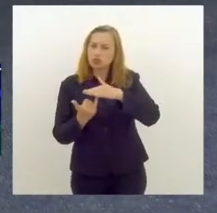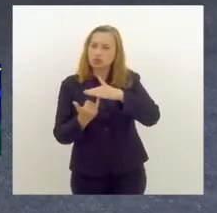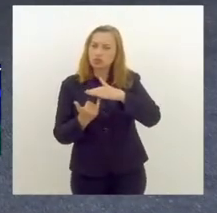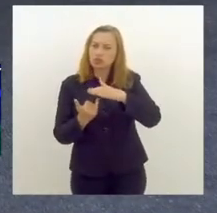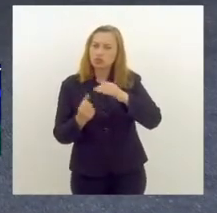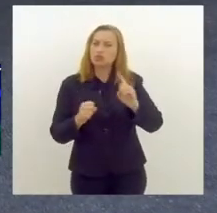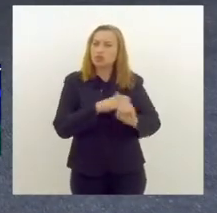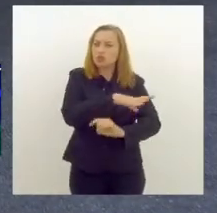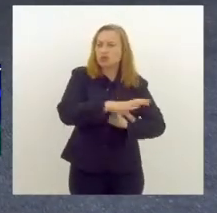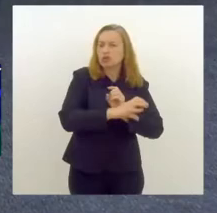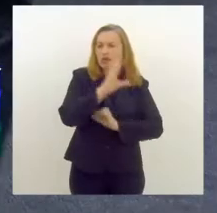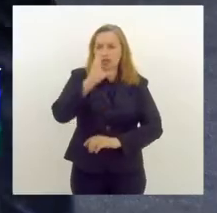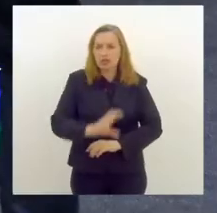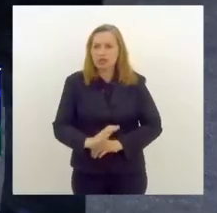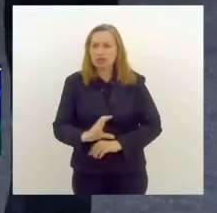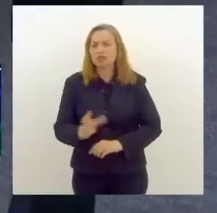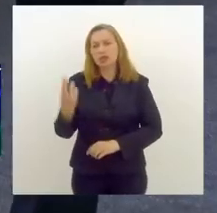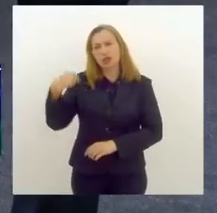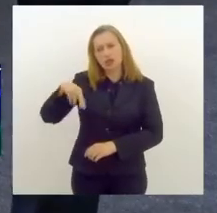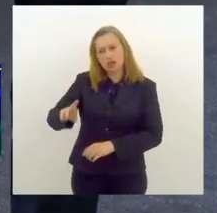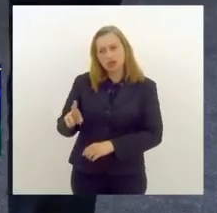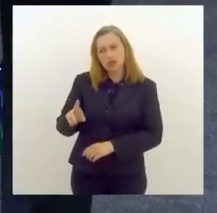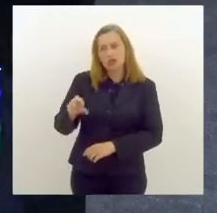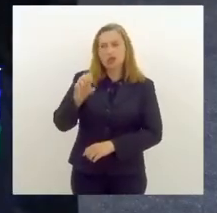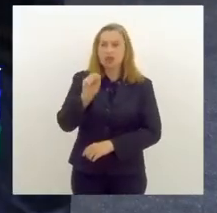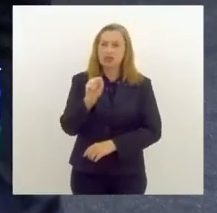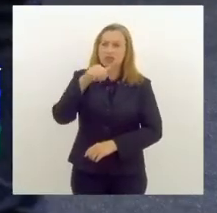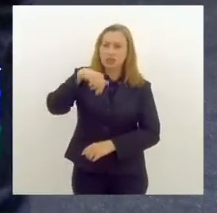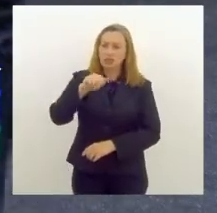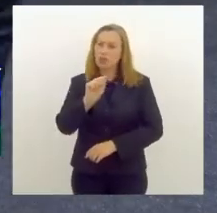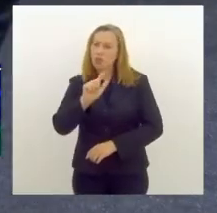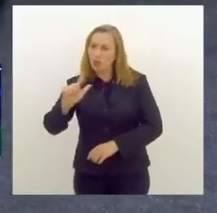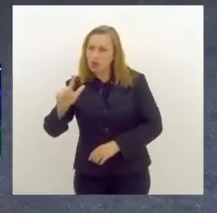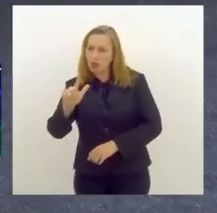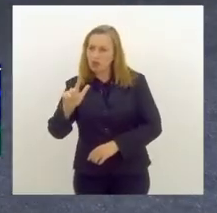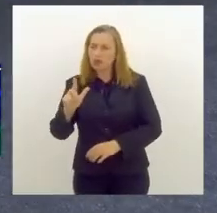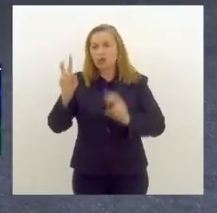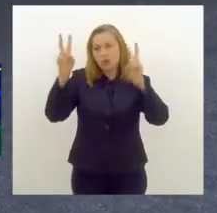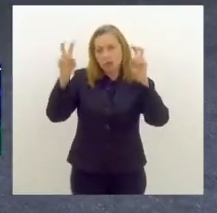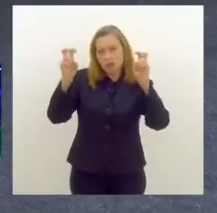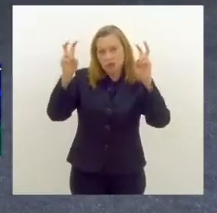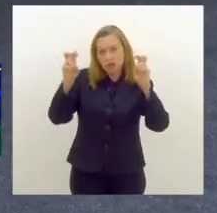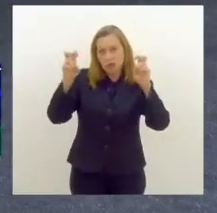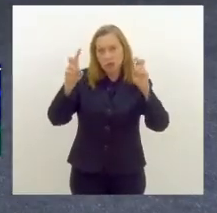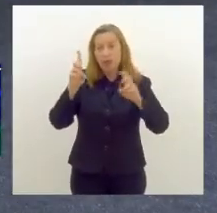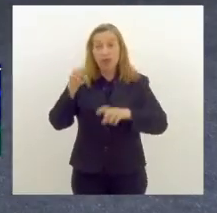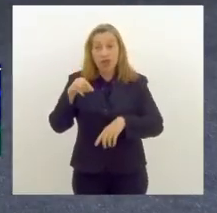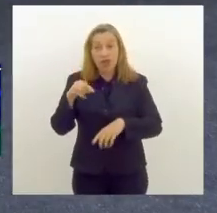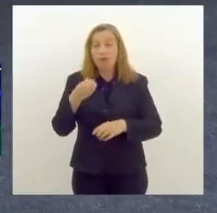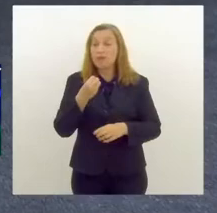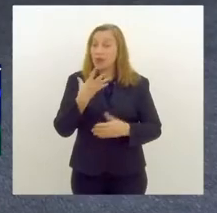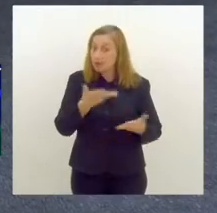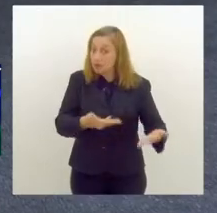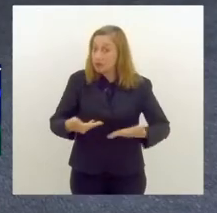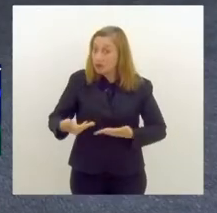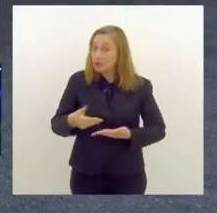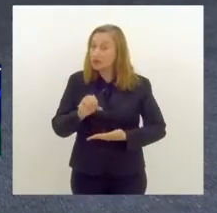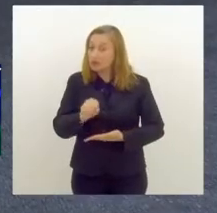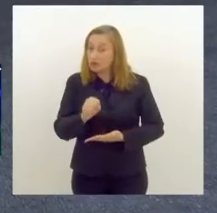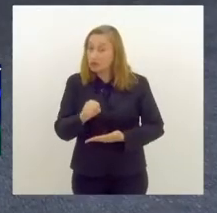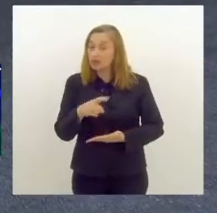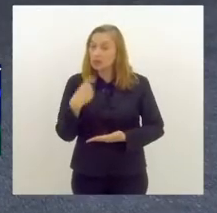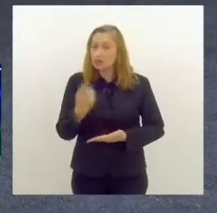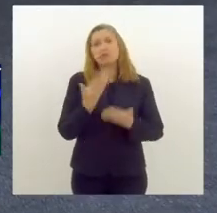inclusive instituições religiosas, deputado Samuel Malafaia, no enfrentamento a esse tema, é saudável e bem-vinda, né? Portanto,